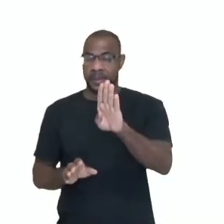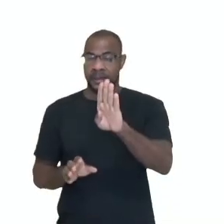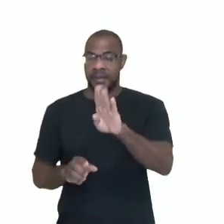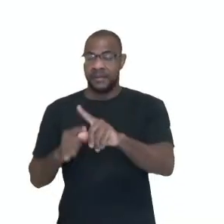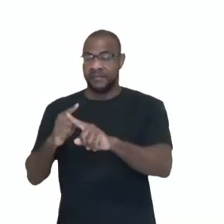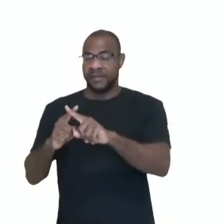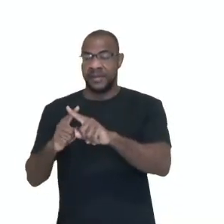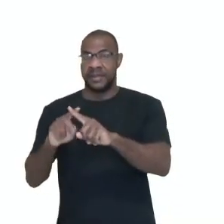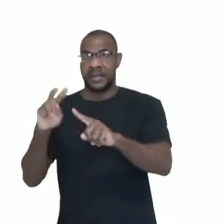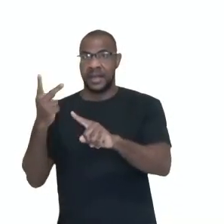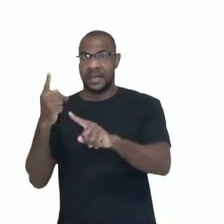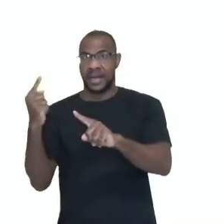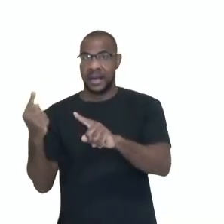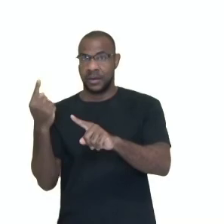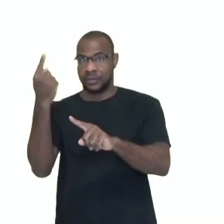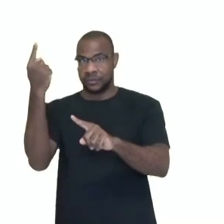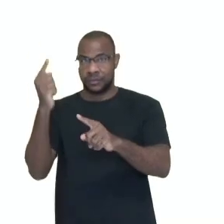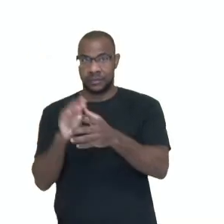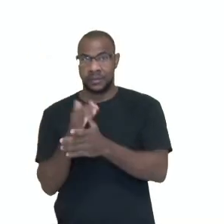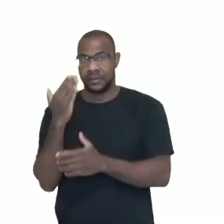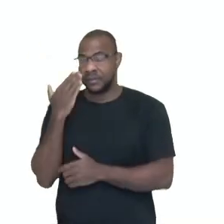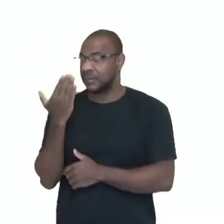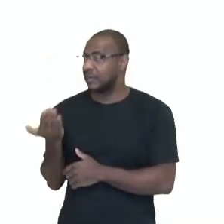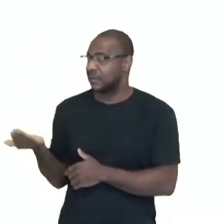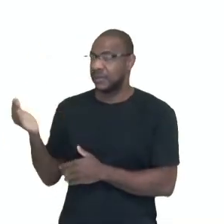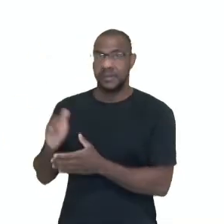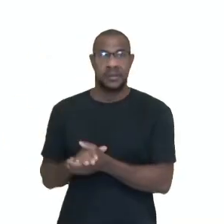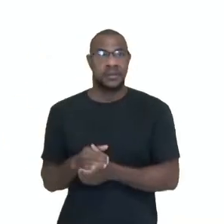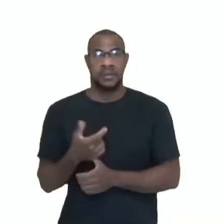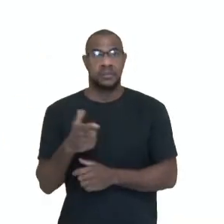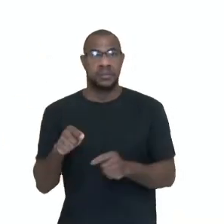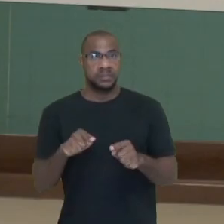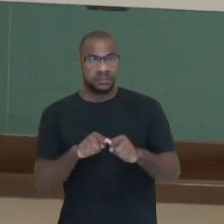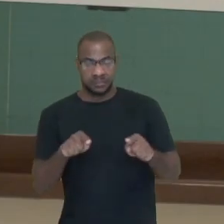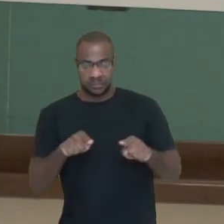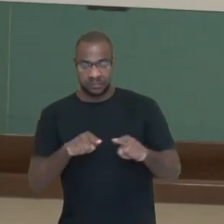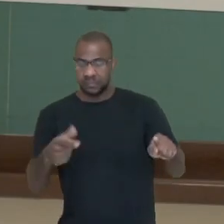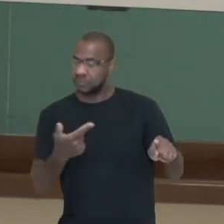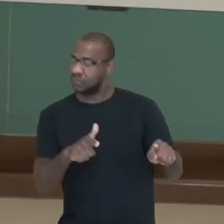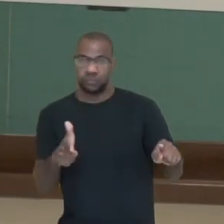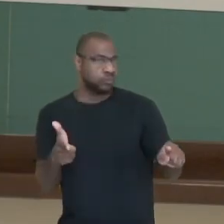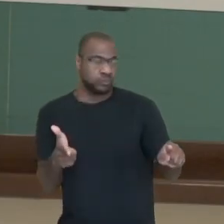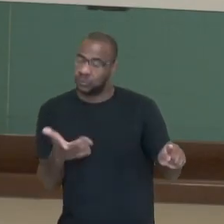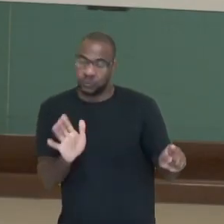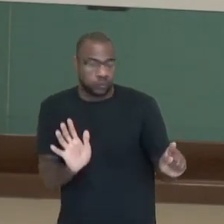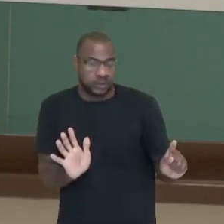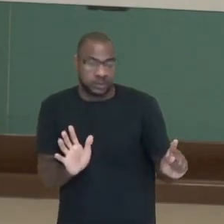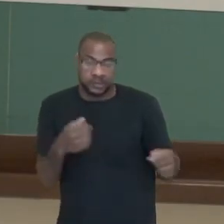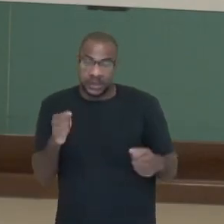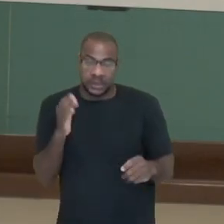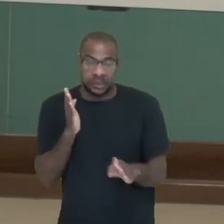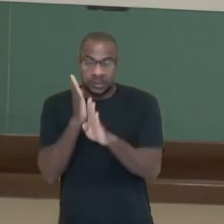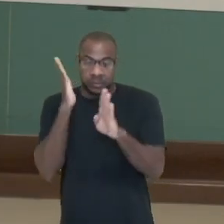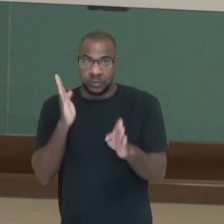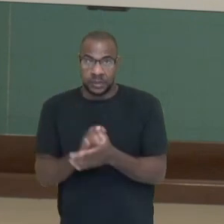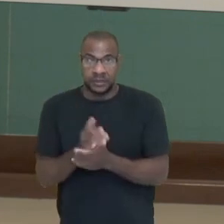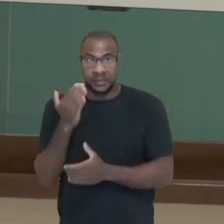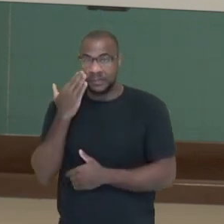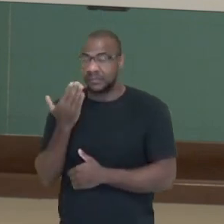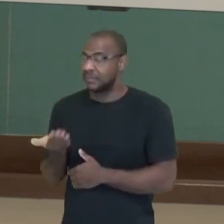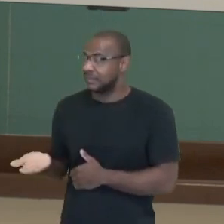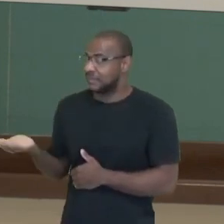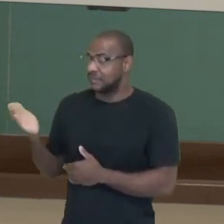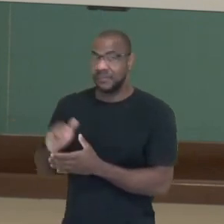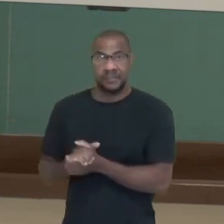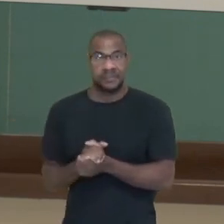altura, vocês vão dizer assim, ah, professora, mas nós não temos a base. Não, pois é exatamente isso que a gente quer descobrir. Basta eu colocar o